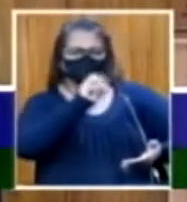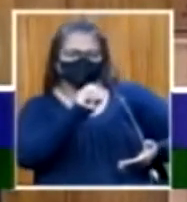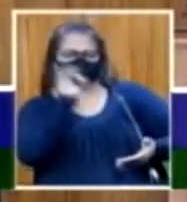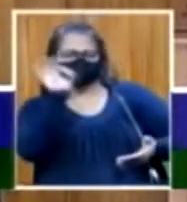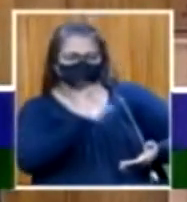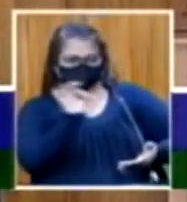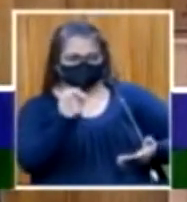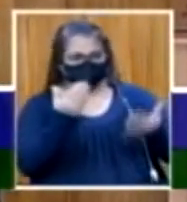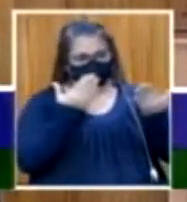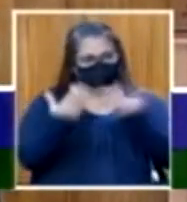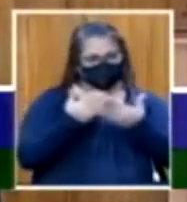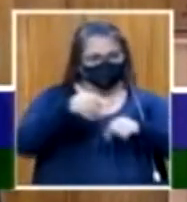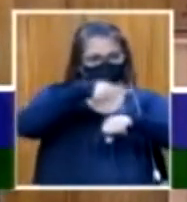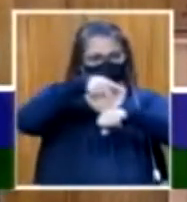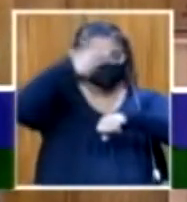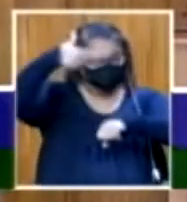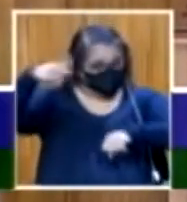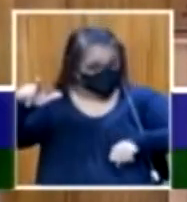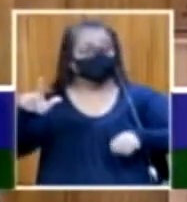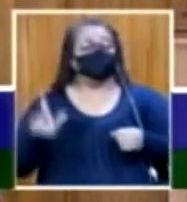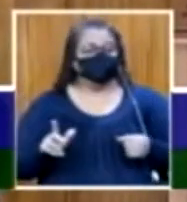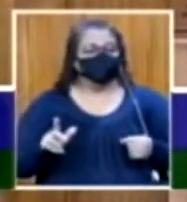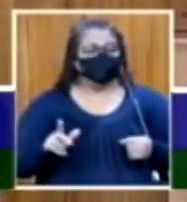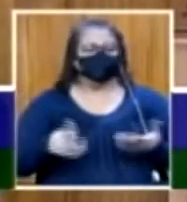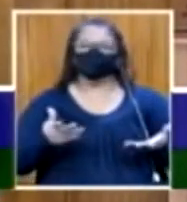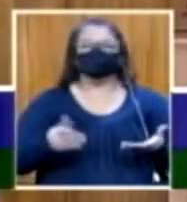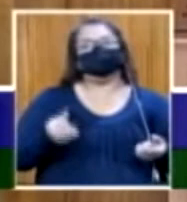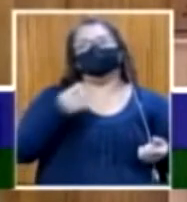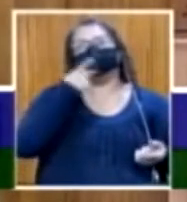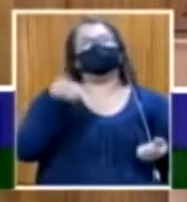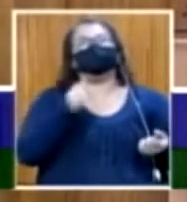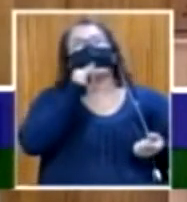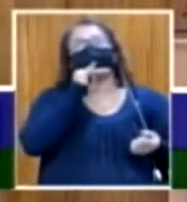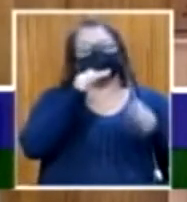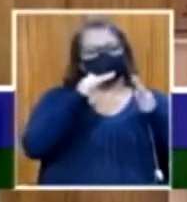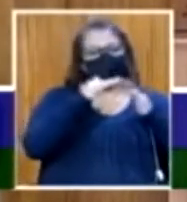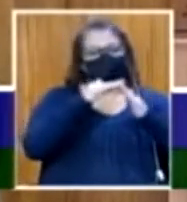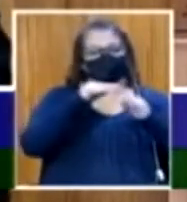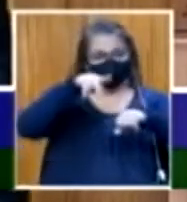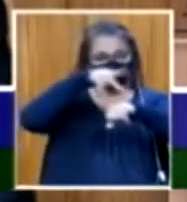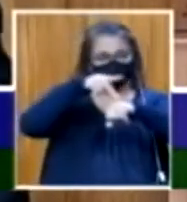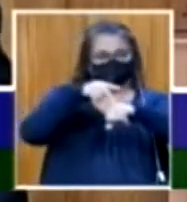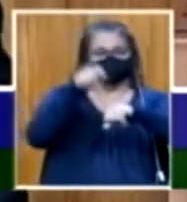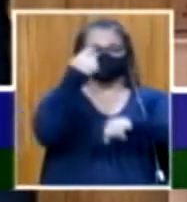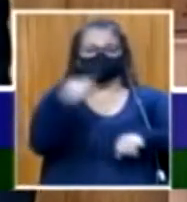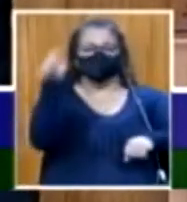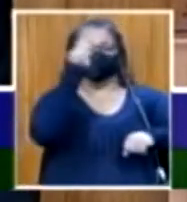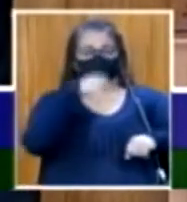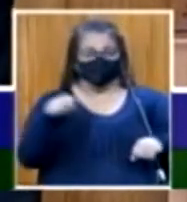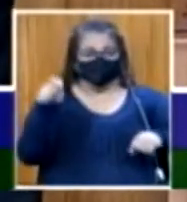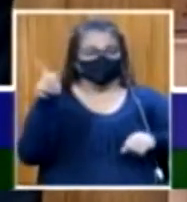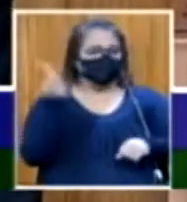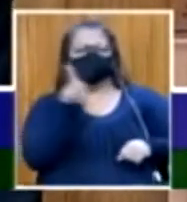em desenvolvimento, não muito longe daqui. Vamos falar de um vizinho nosso, a Argentina, por exemplo, carga tributária